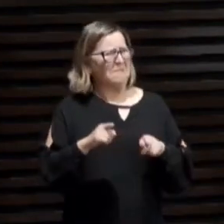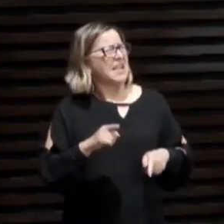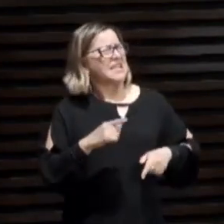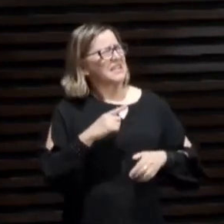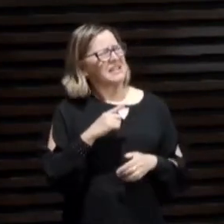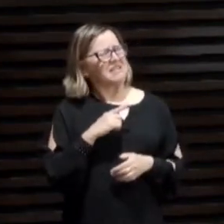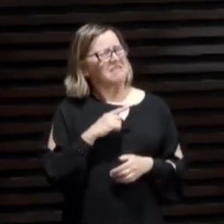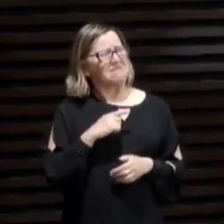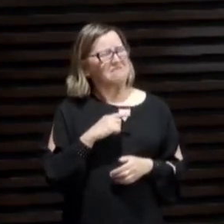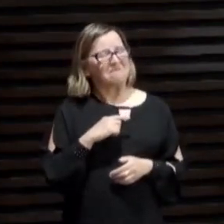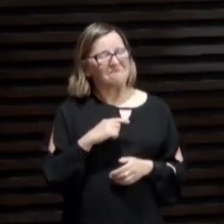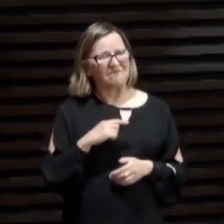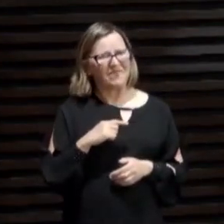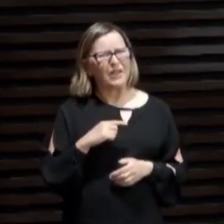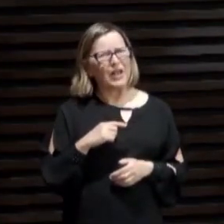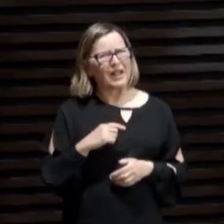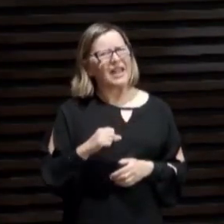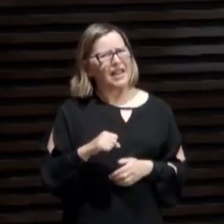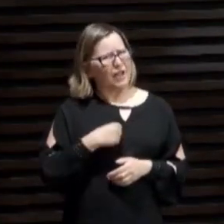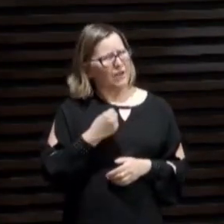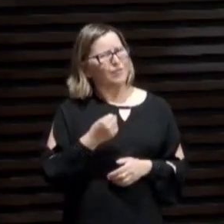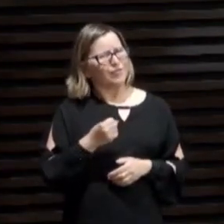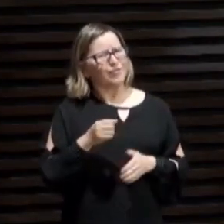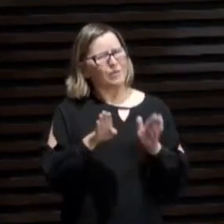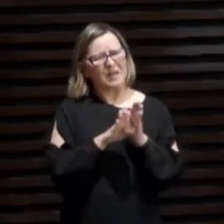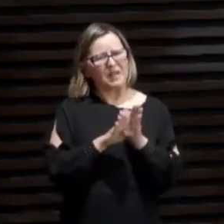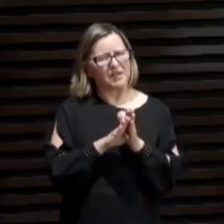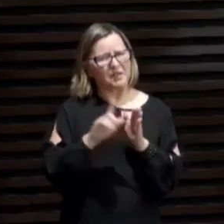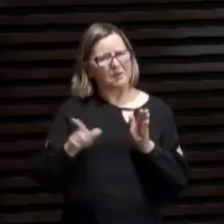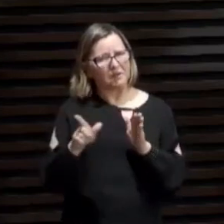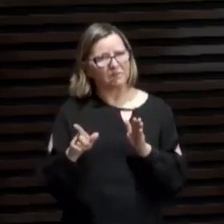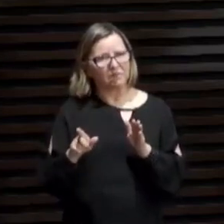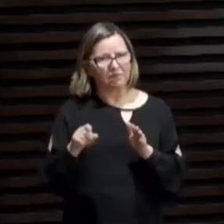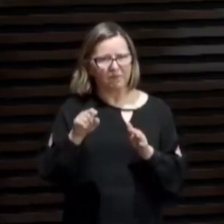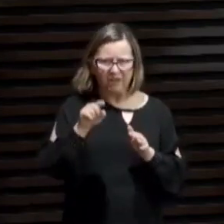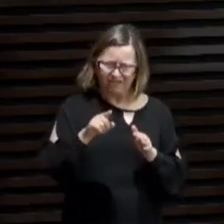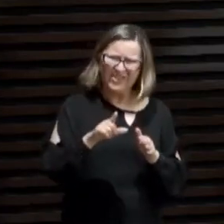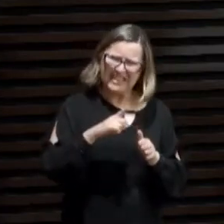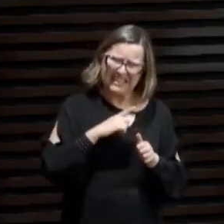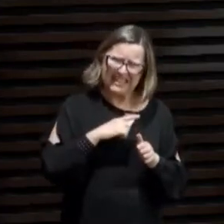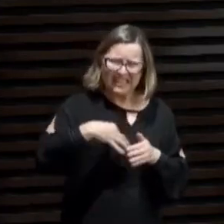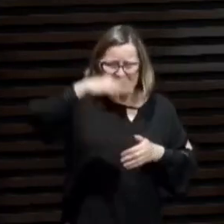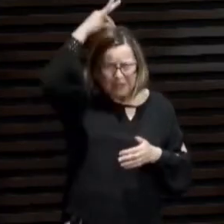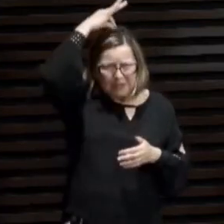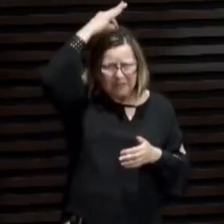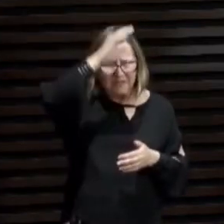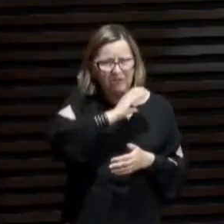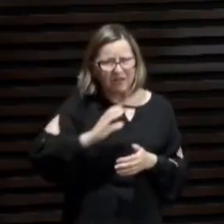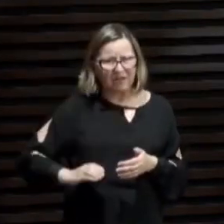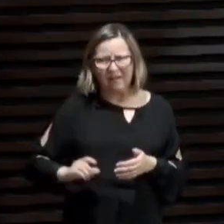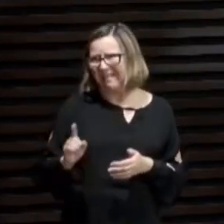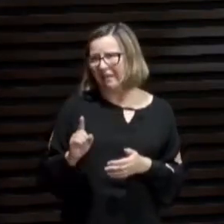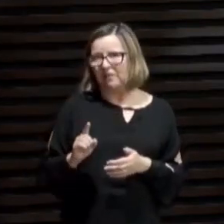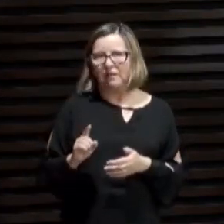rótulo. Primeira Igreja Batista de Londrina. Você tem o Espírito de Cristo ou não? Não, eu tenho um rótulo, não vai